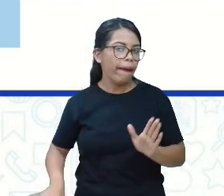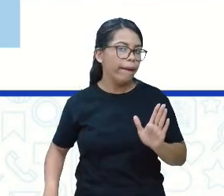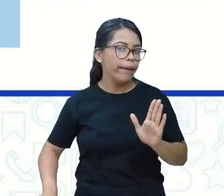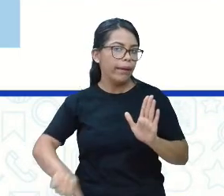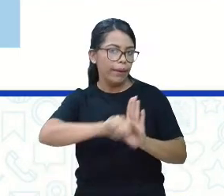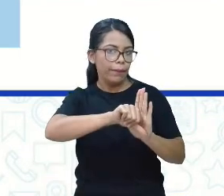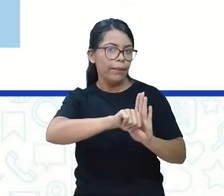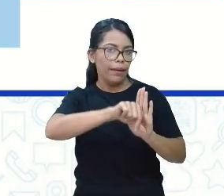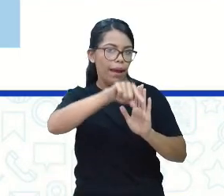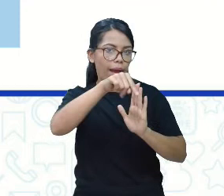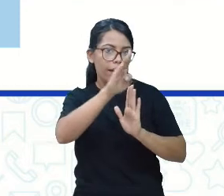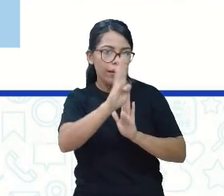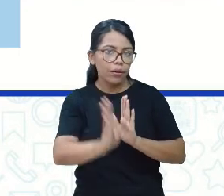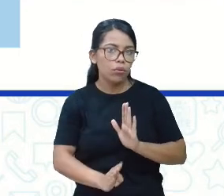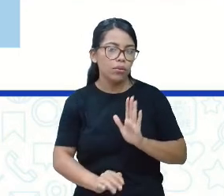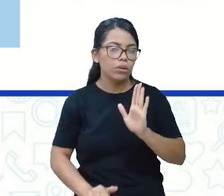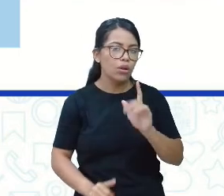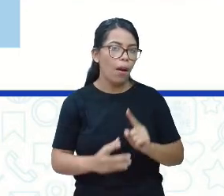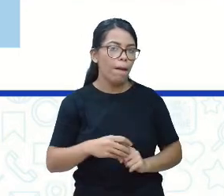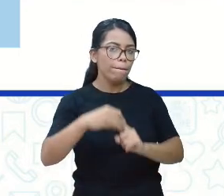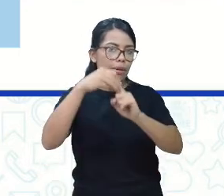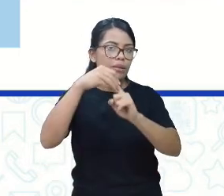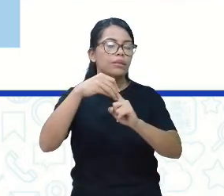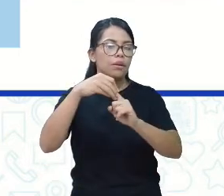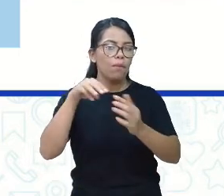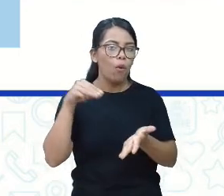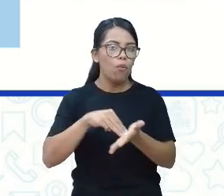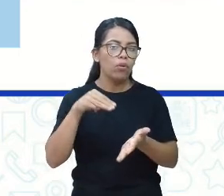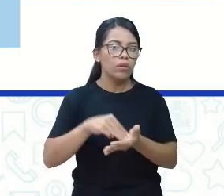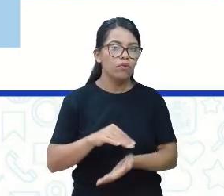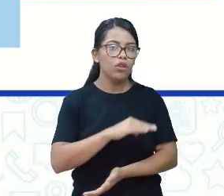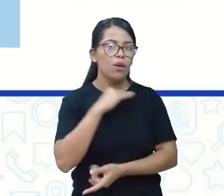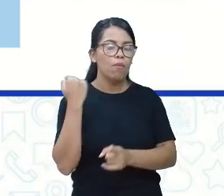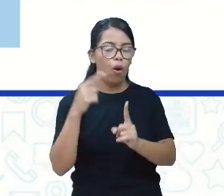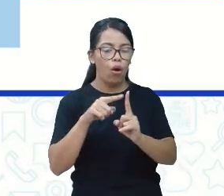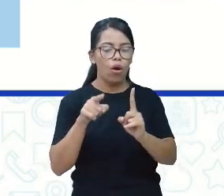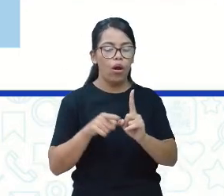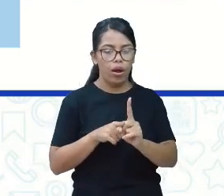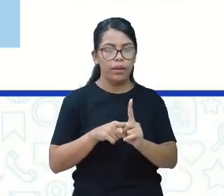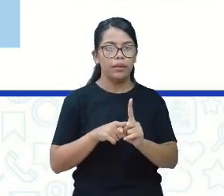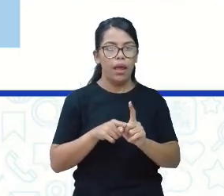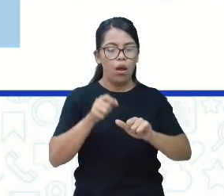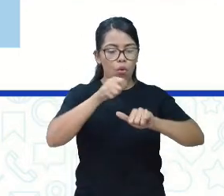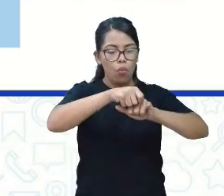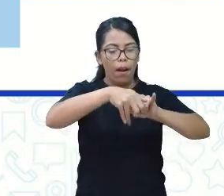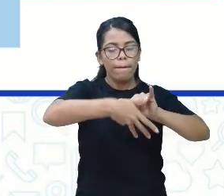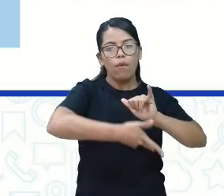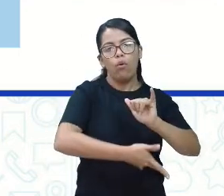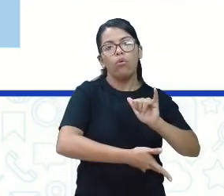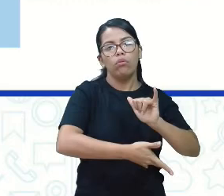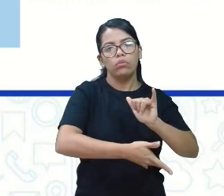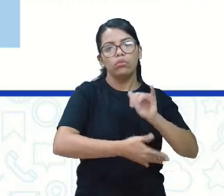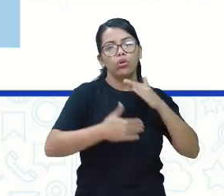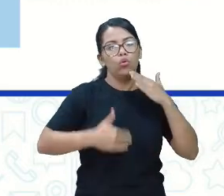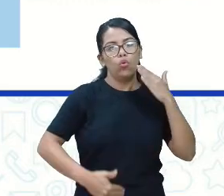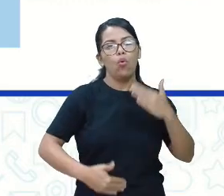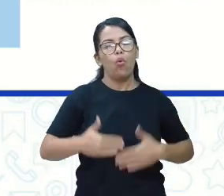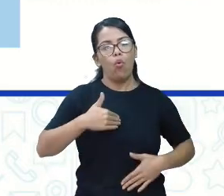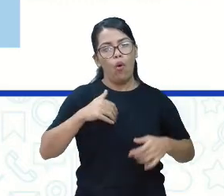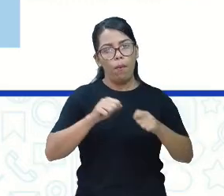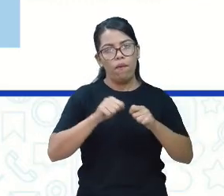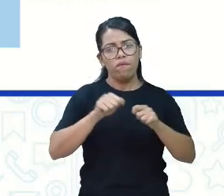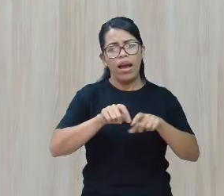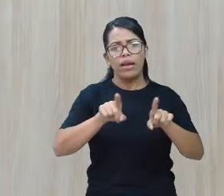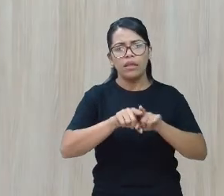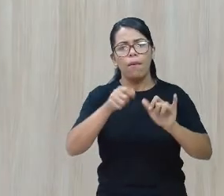das principais causas de mortes de gestantes. Tanto o aborto espontâneo como aquele aborto que você provocou.